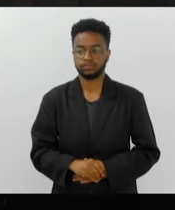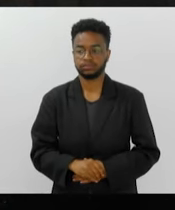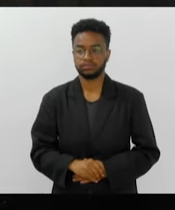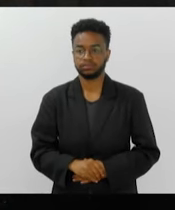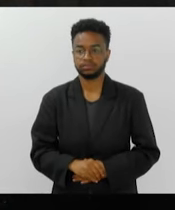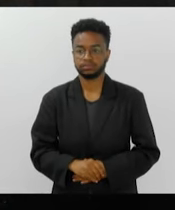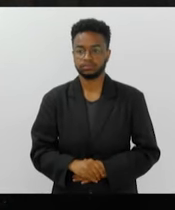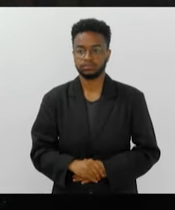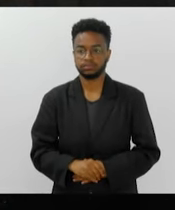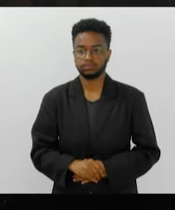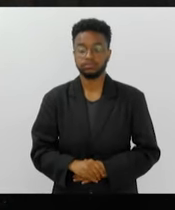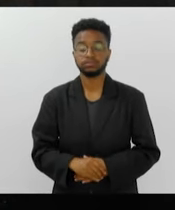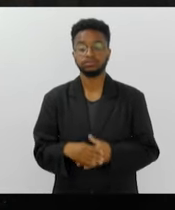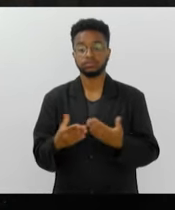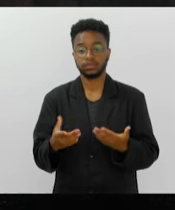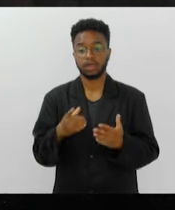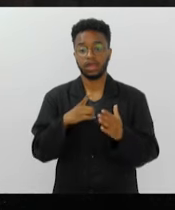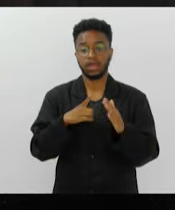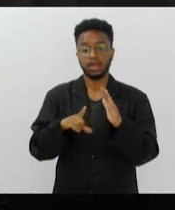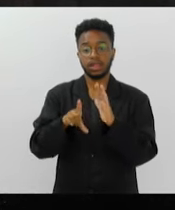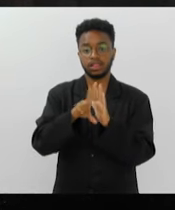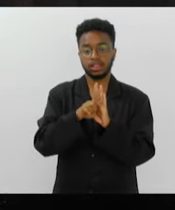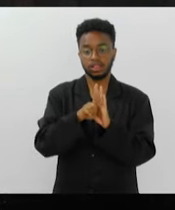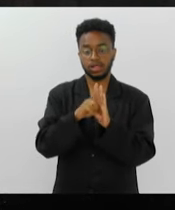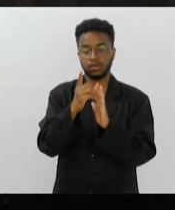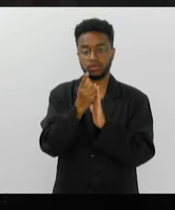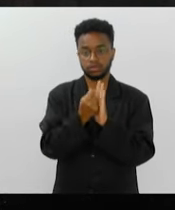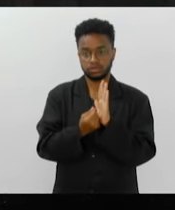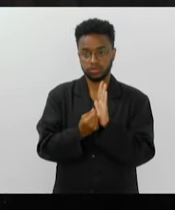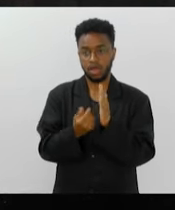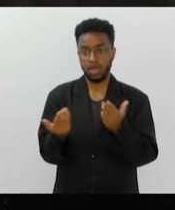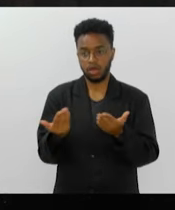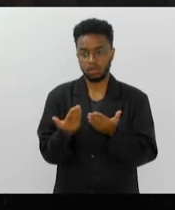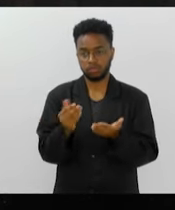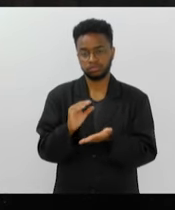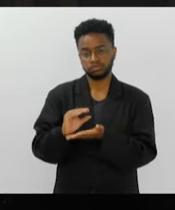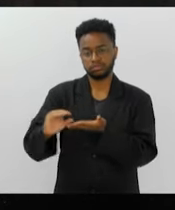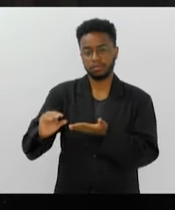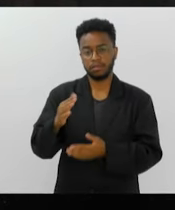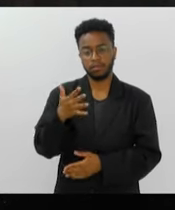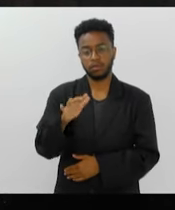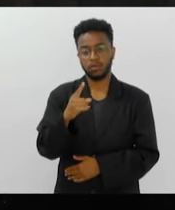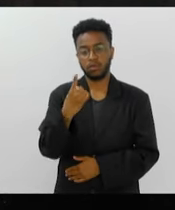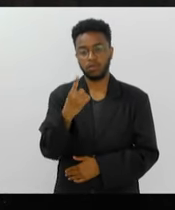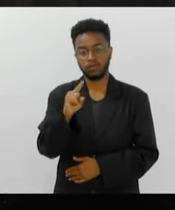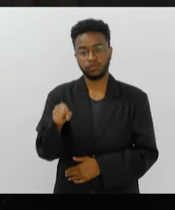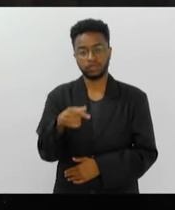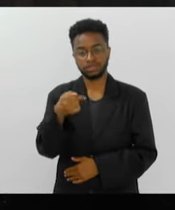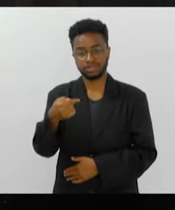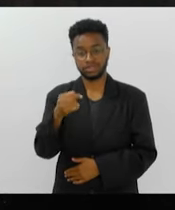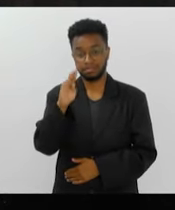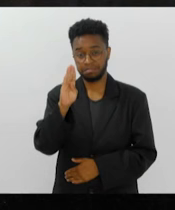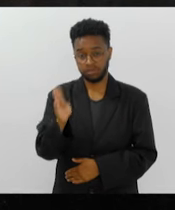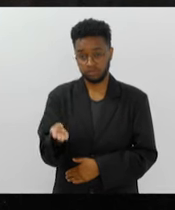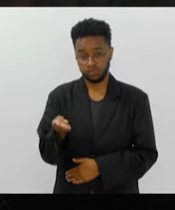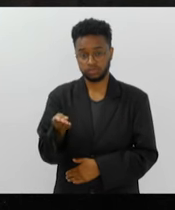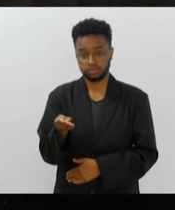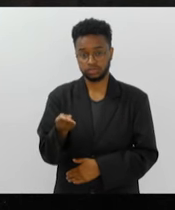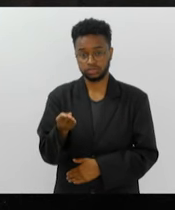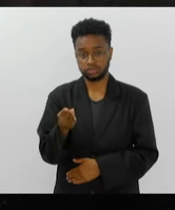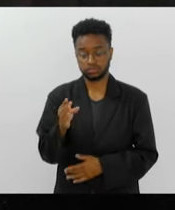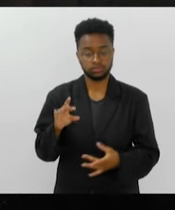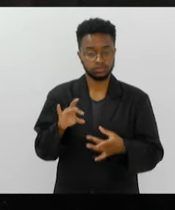lei orçamentária anual recente destinou o cerca de um 1,7 bilhões pro